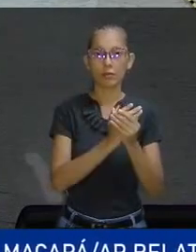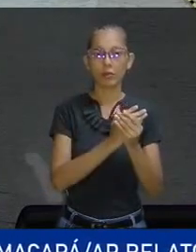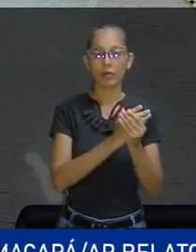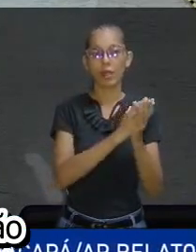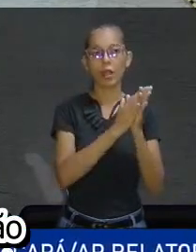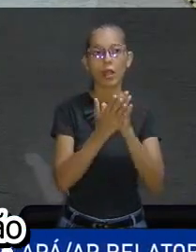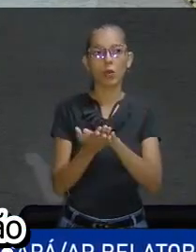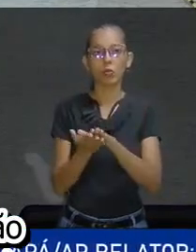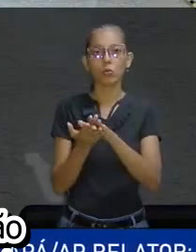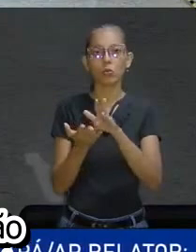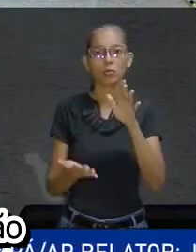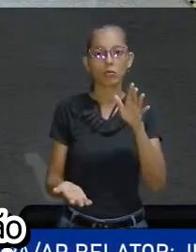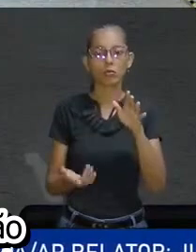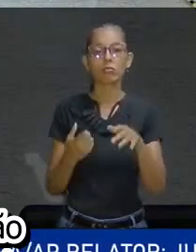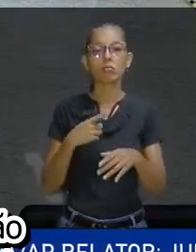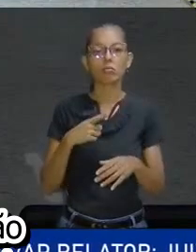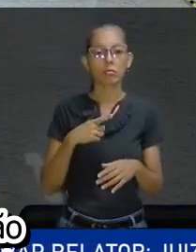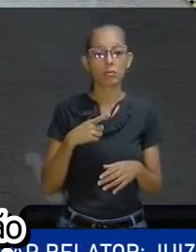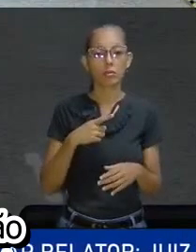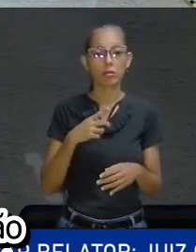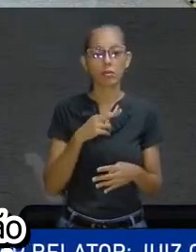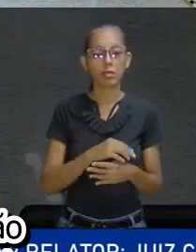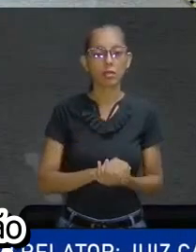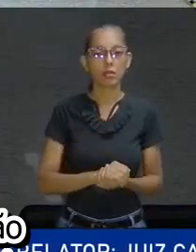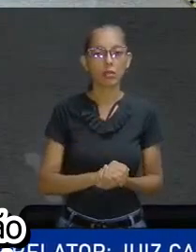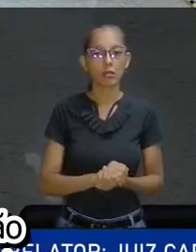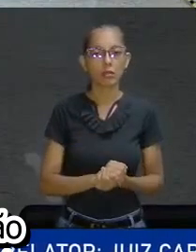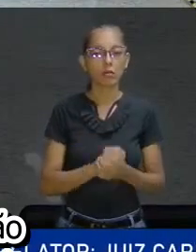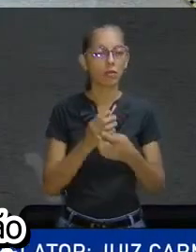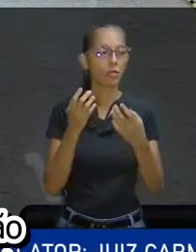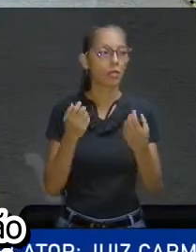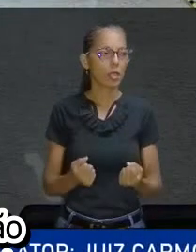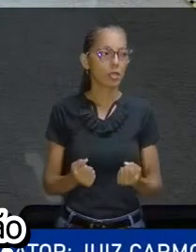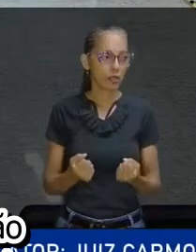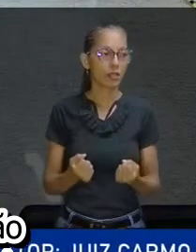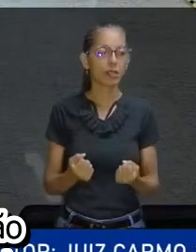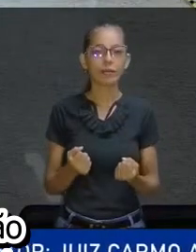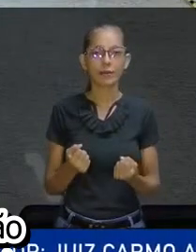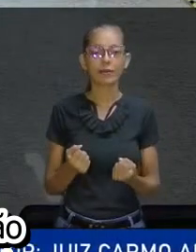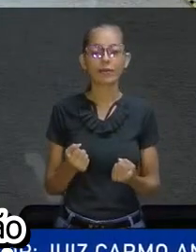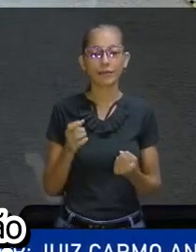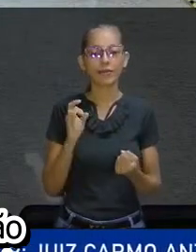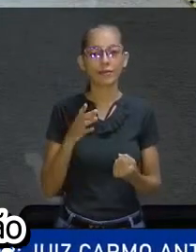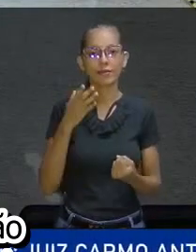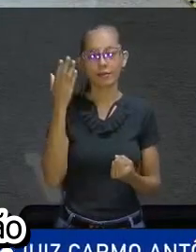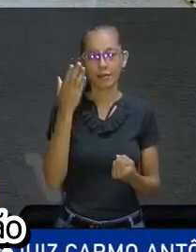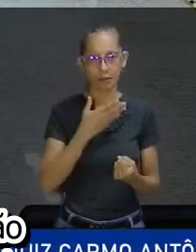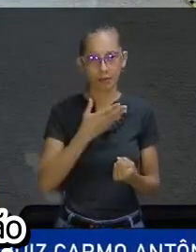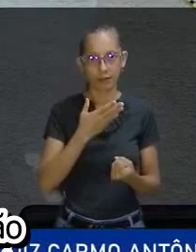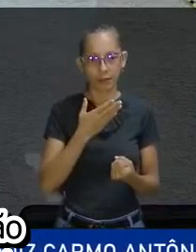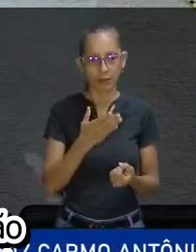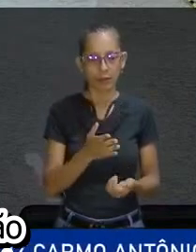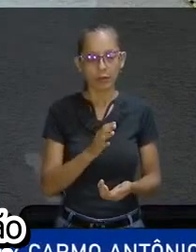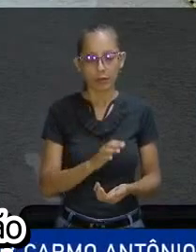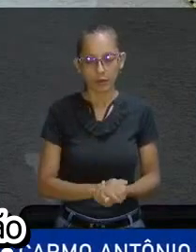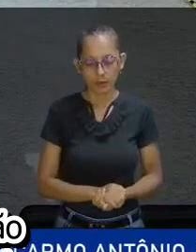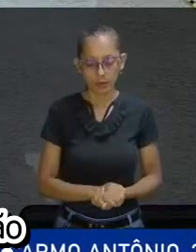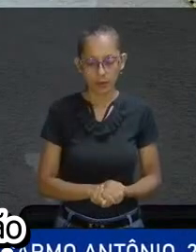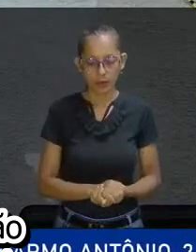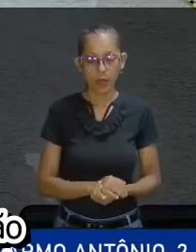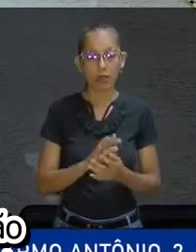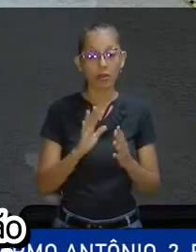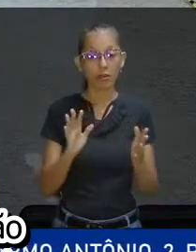do compartilhamento das provas produzidas naquele procedimento, não competindo a análise